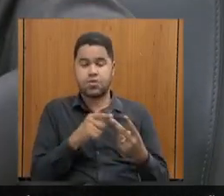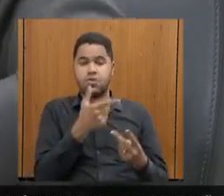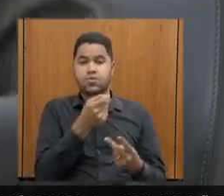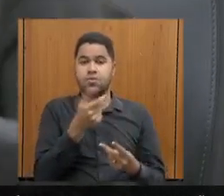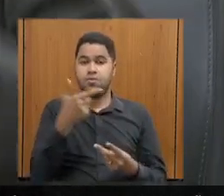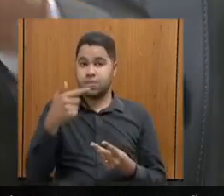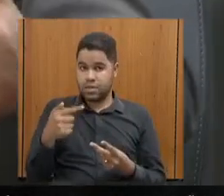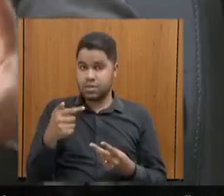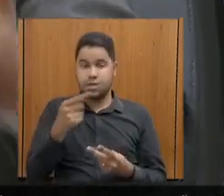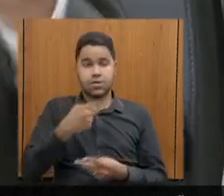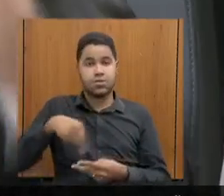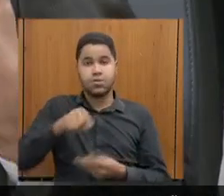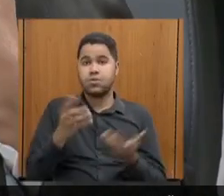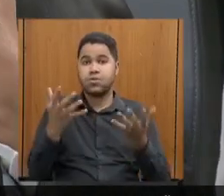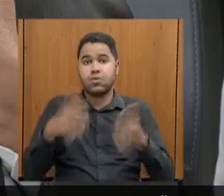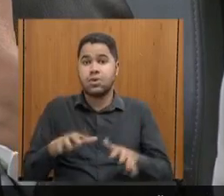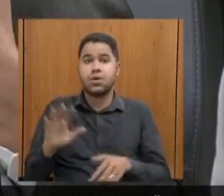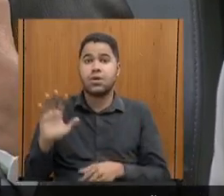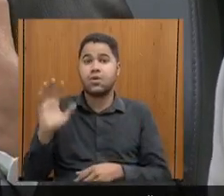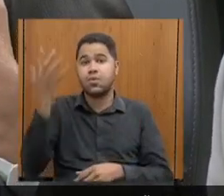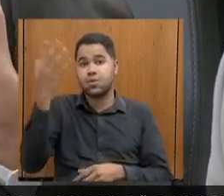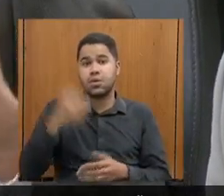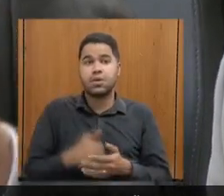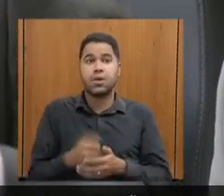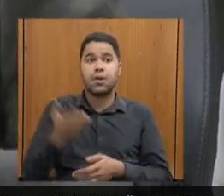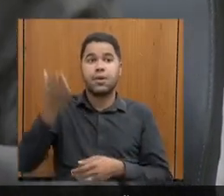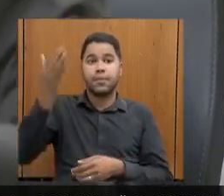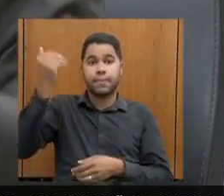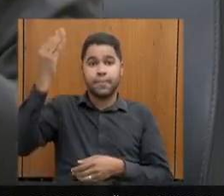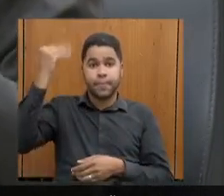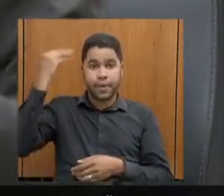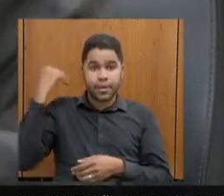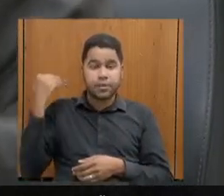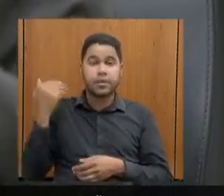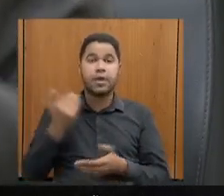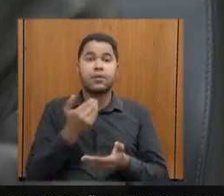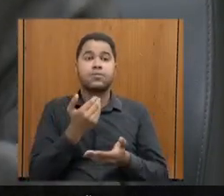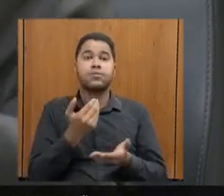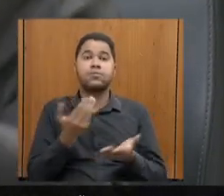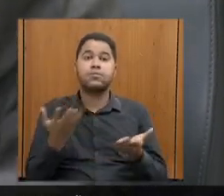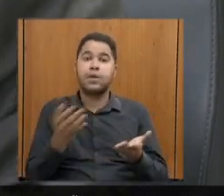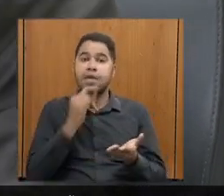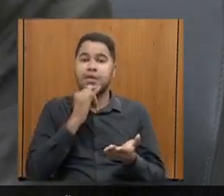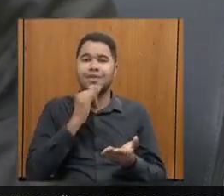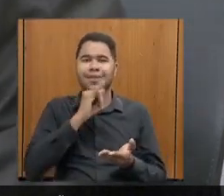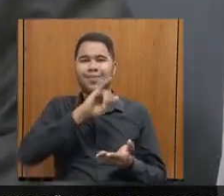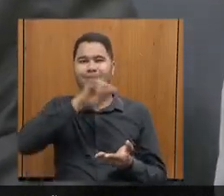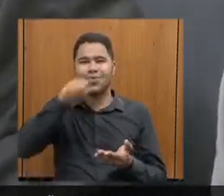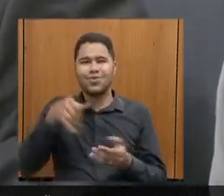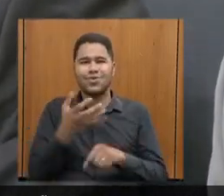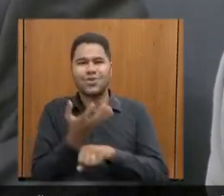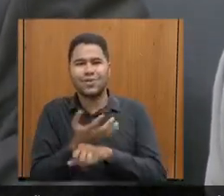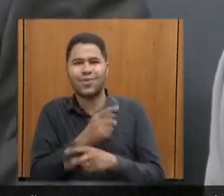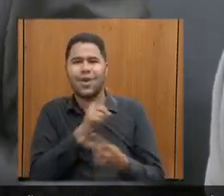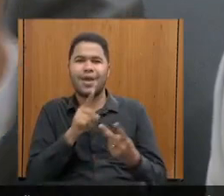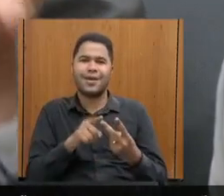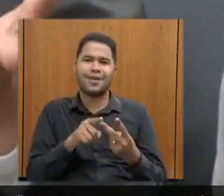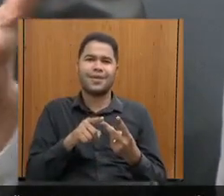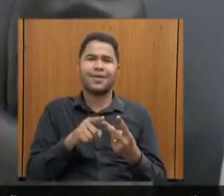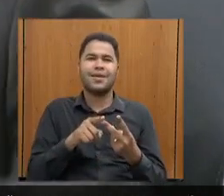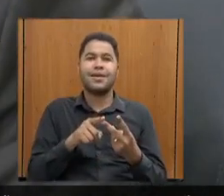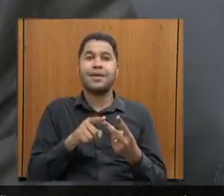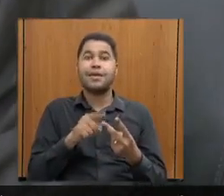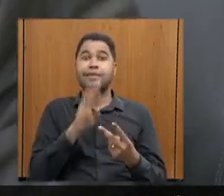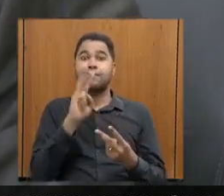e nós não queremos que aconteça o que aconteceu no passado foi contra a Cemig perdeu Jaguara São Simão Volta Grande em Miranda